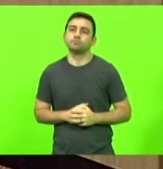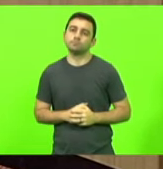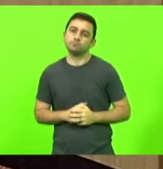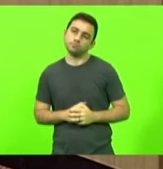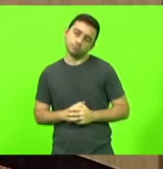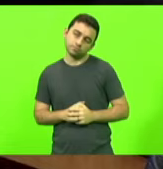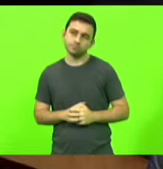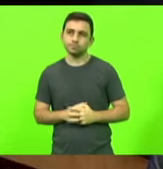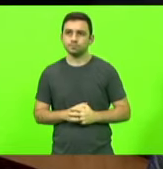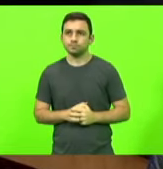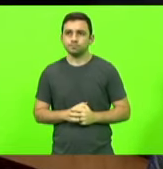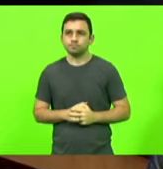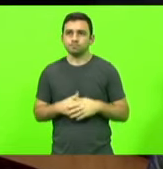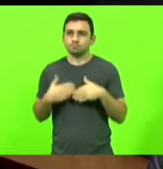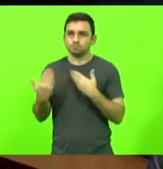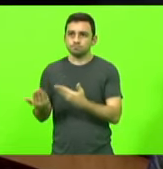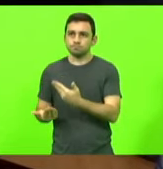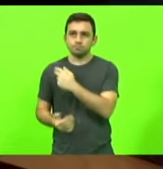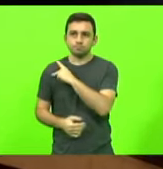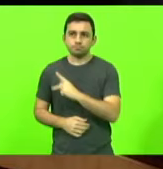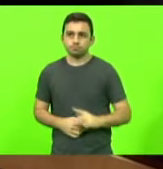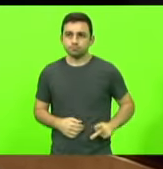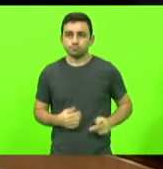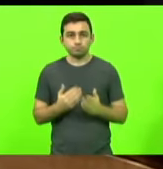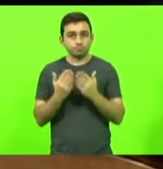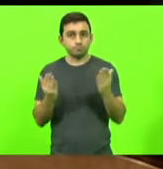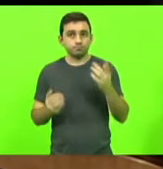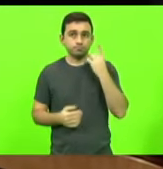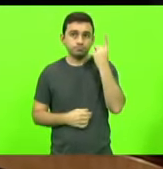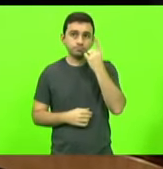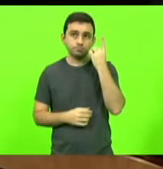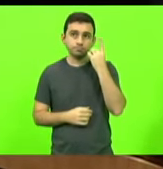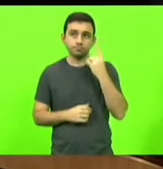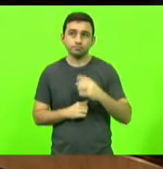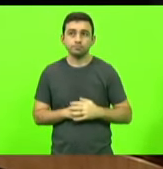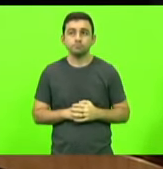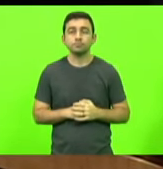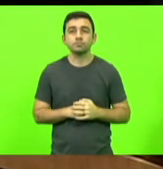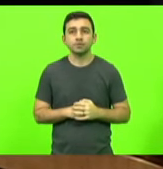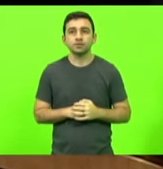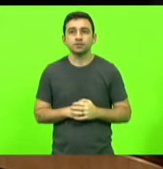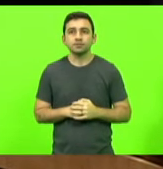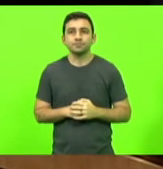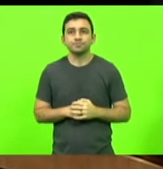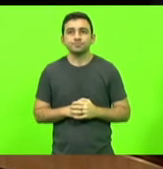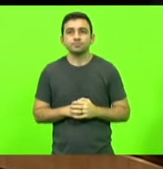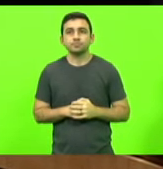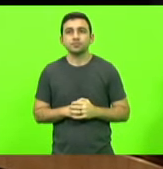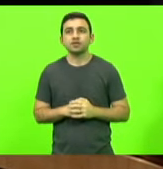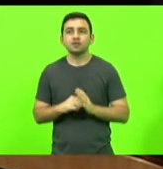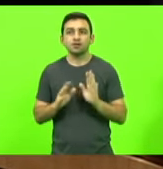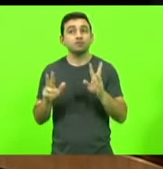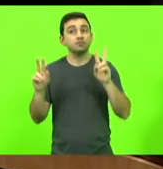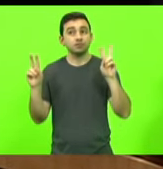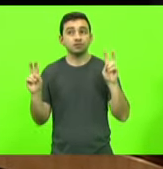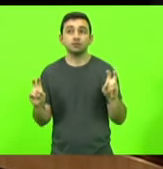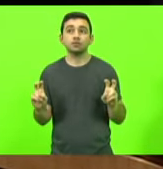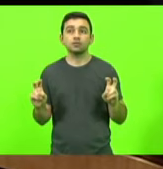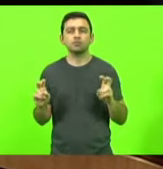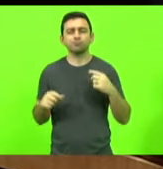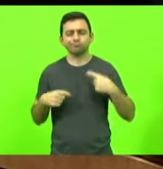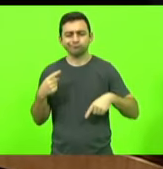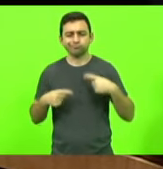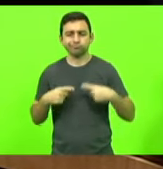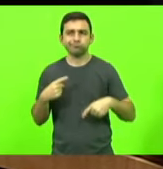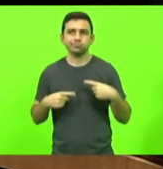Deputado Mauro, nosso presidente, senhores deputados, eu acho que já tema bastante debatido